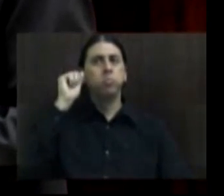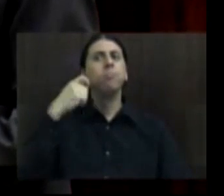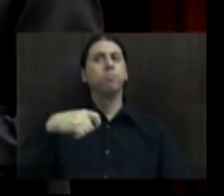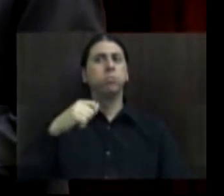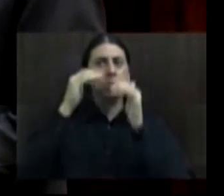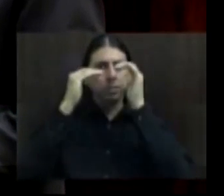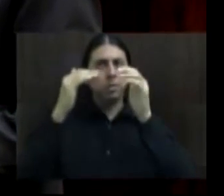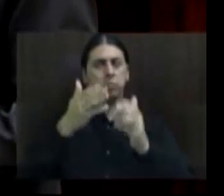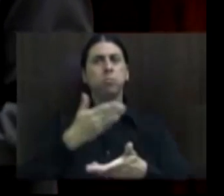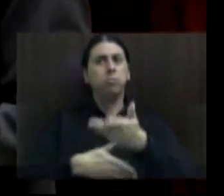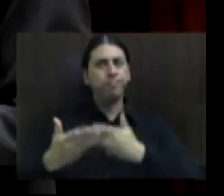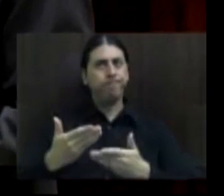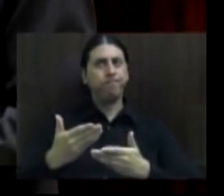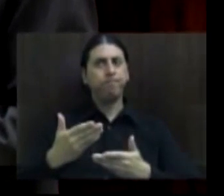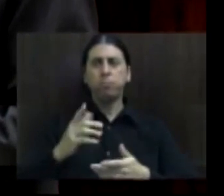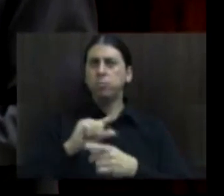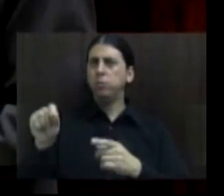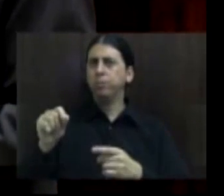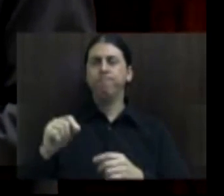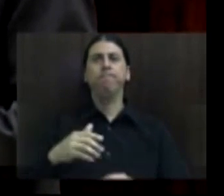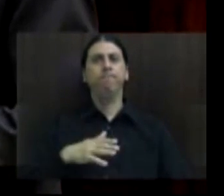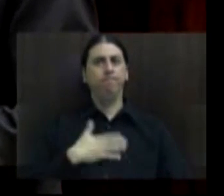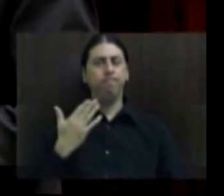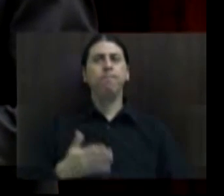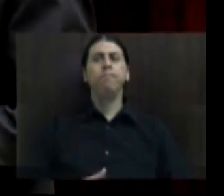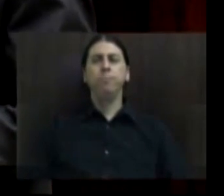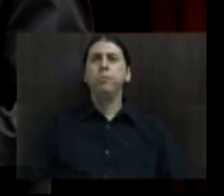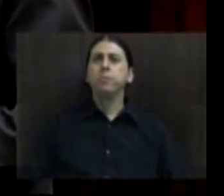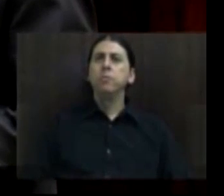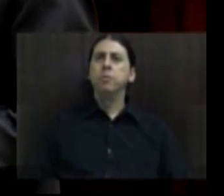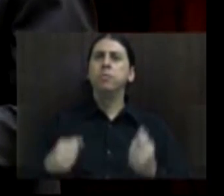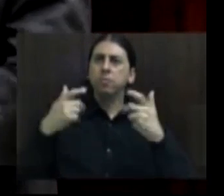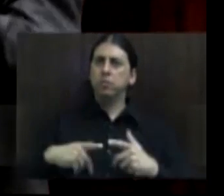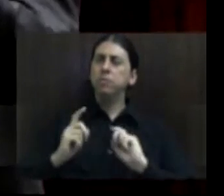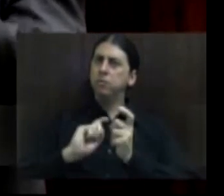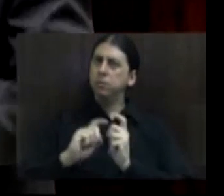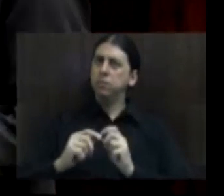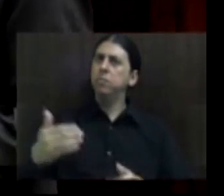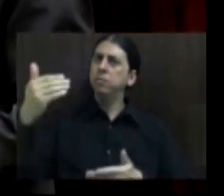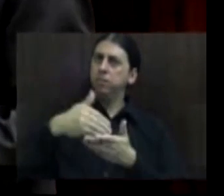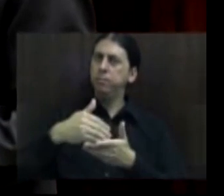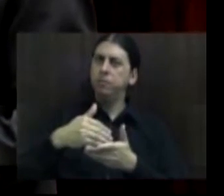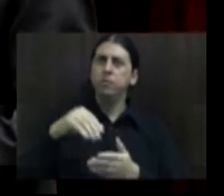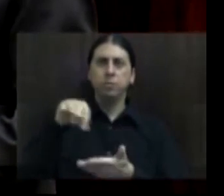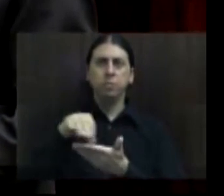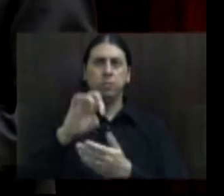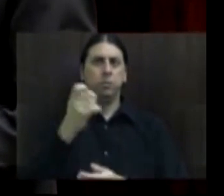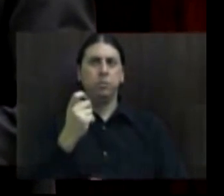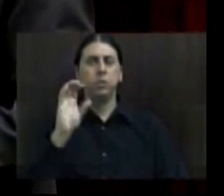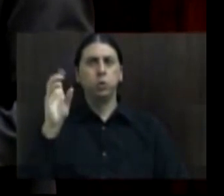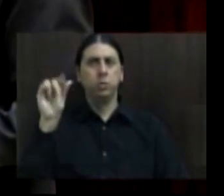Gaúcho obrigado quero também dizer que estou antei o debate essa semana com a vinda do ex-secretário audon olier essa